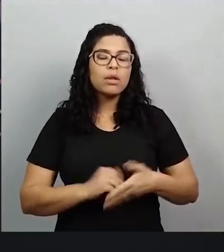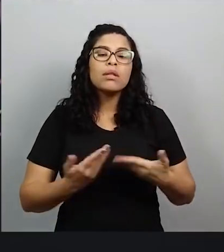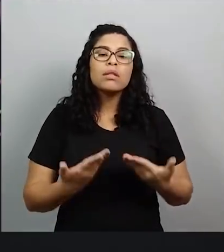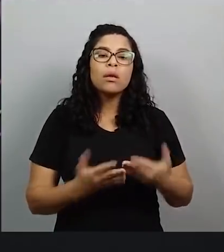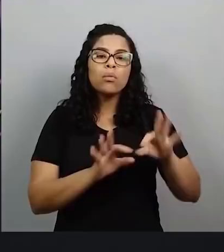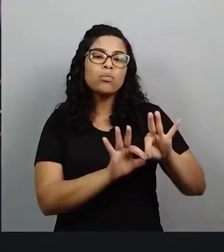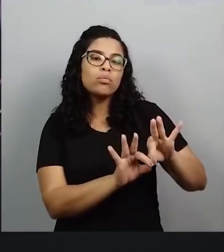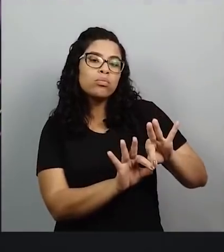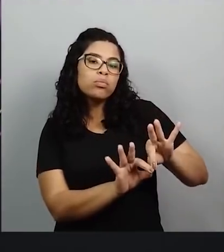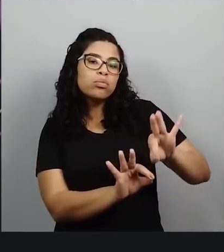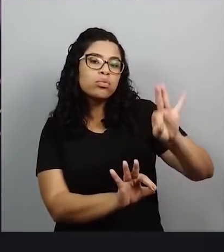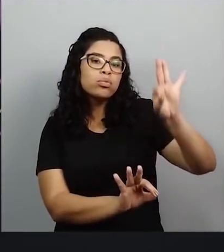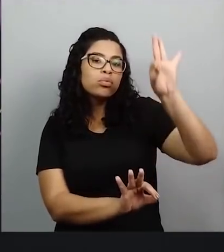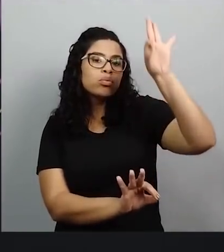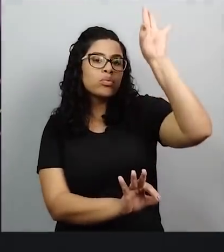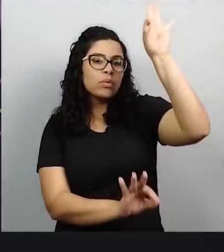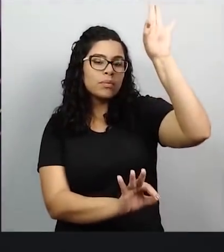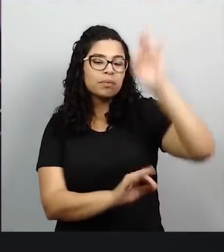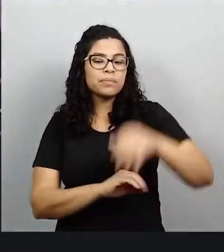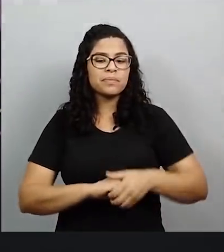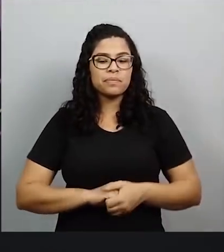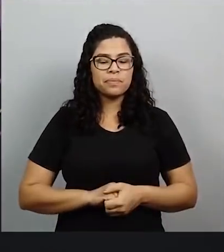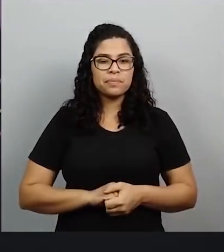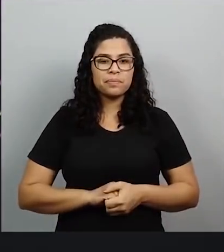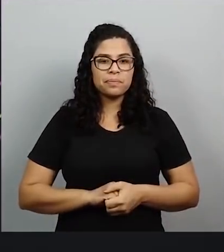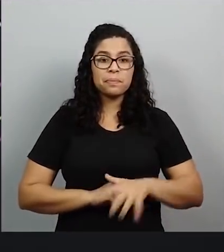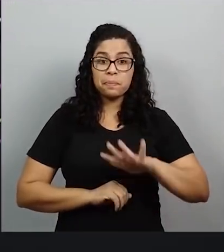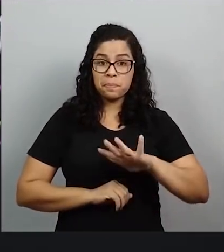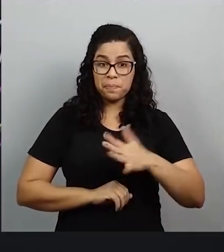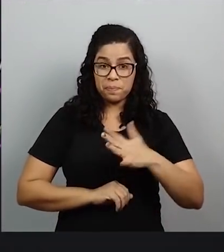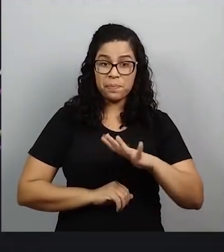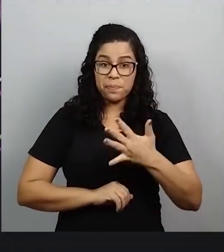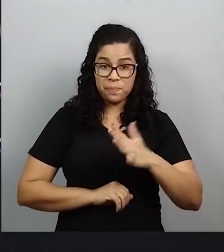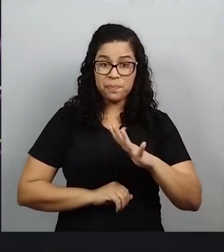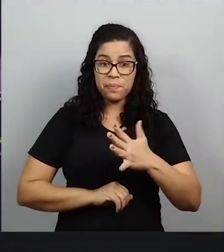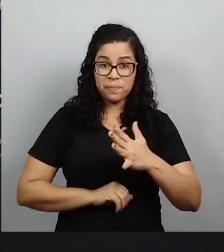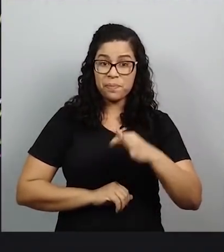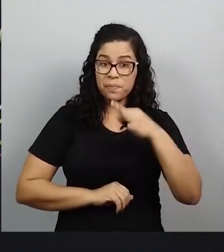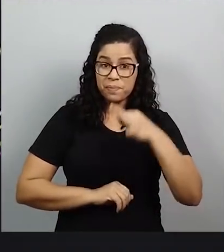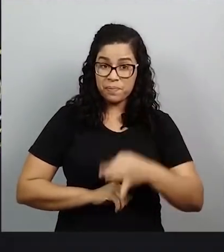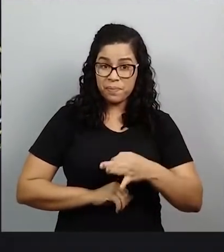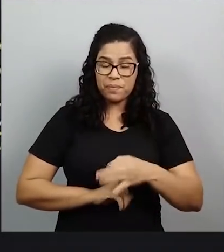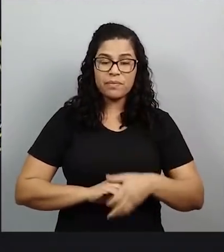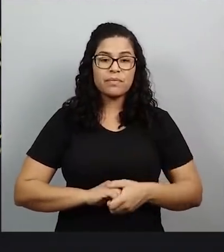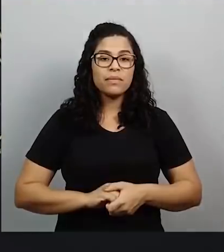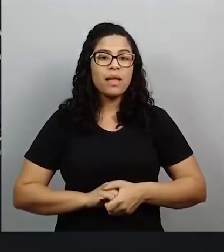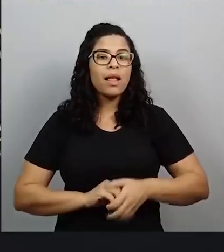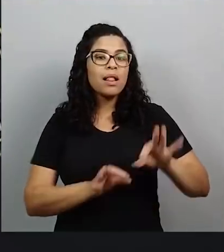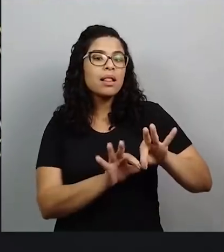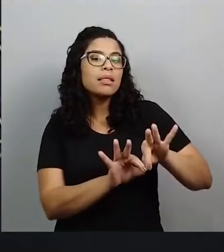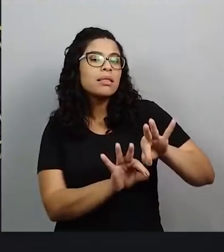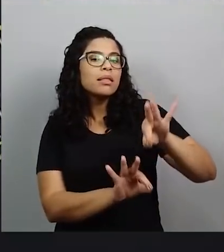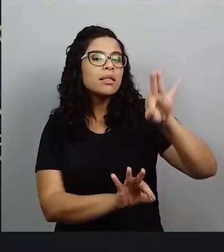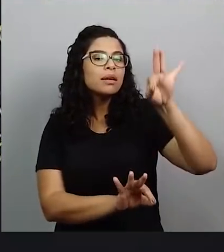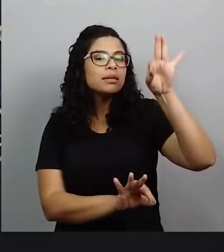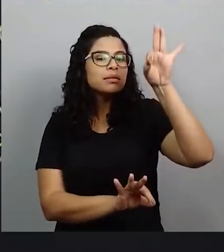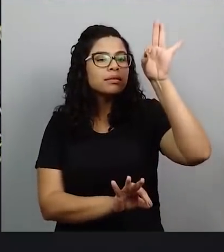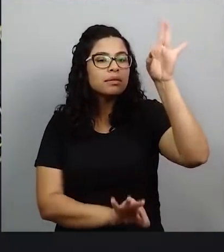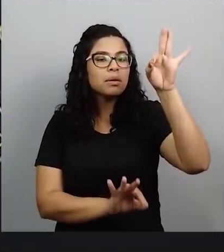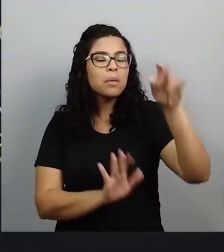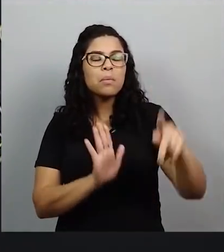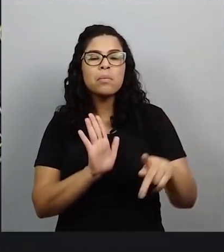Então, seria mais ou menos uma linha que cortava aqui. Essa era a chamada de linha do Tratado